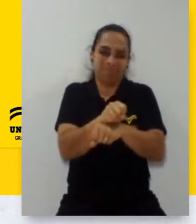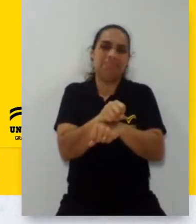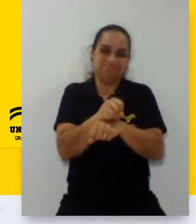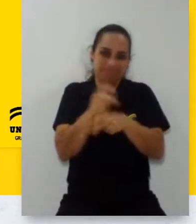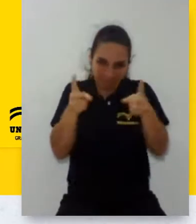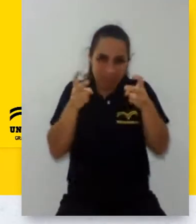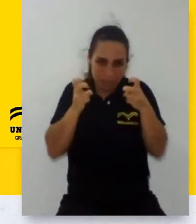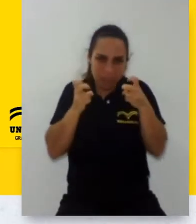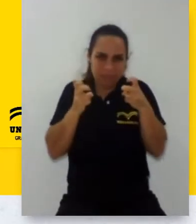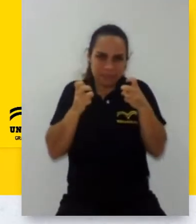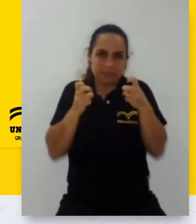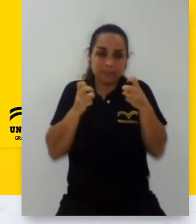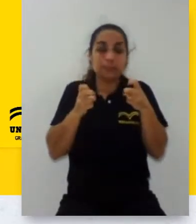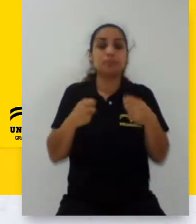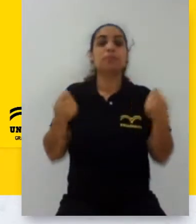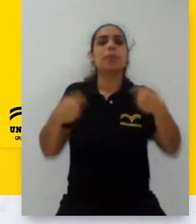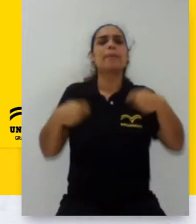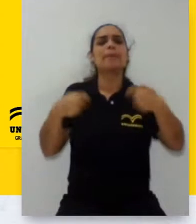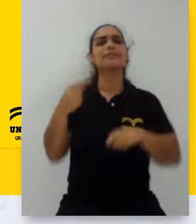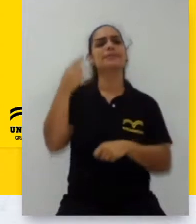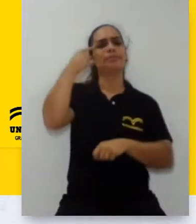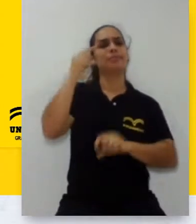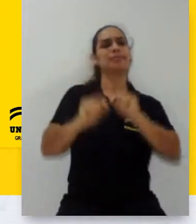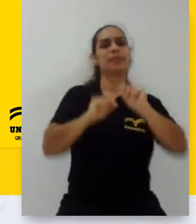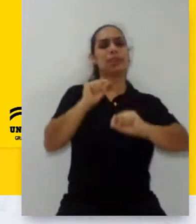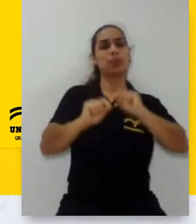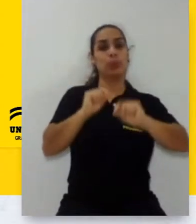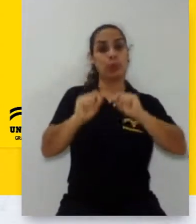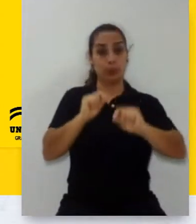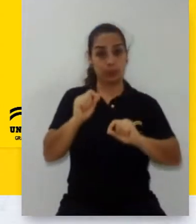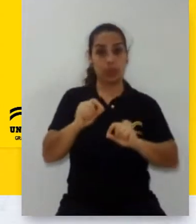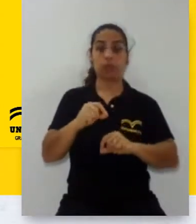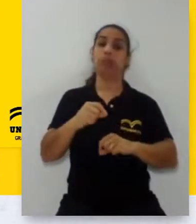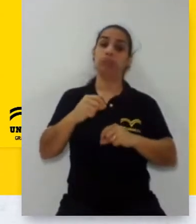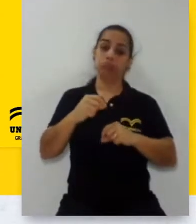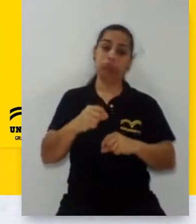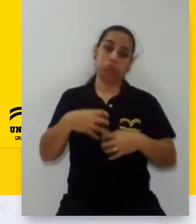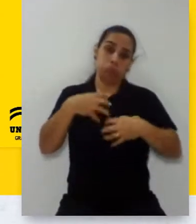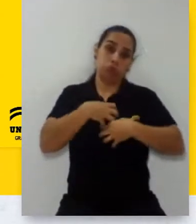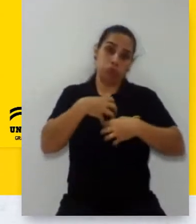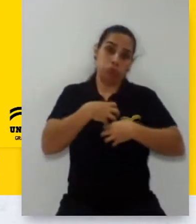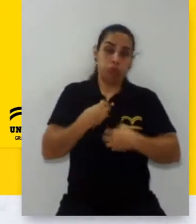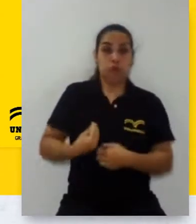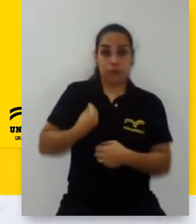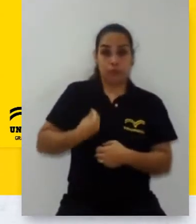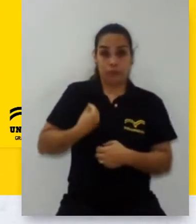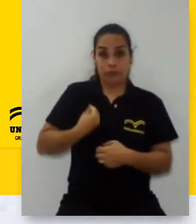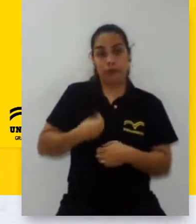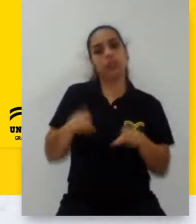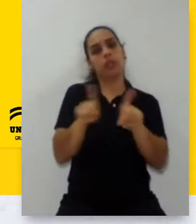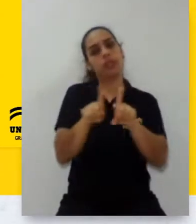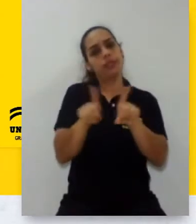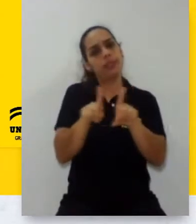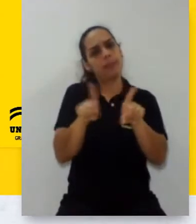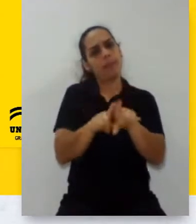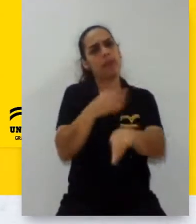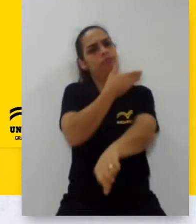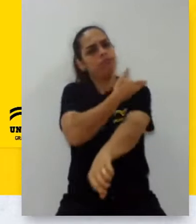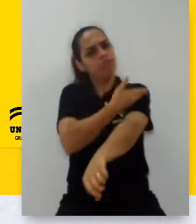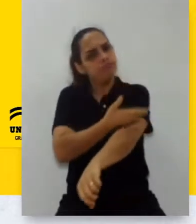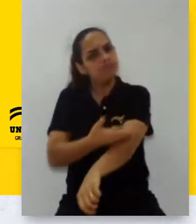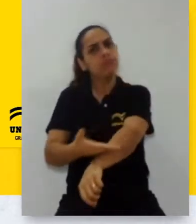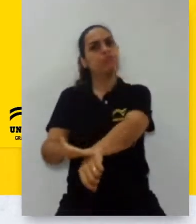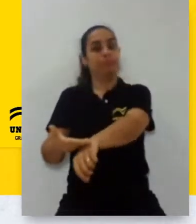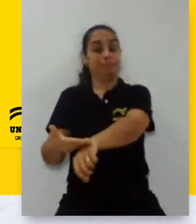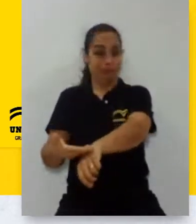Nós vamos voltar ainda nisso, mas só nesse resuminho, então. Comportamento sedentário e sedentarismo, os dois,